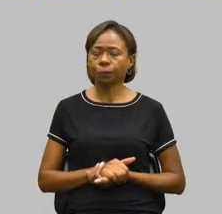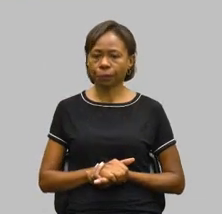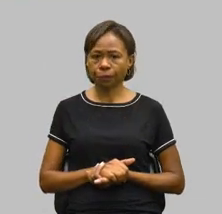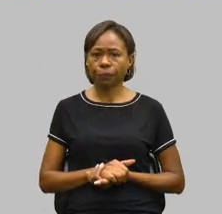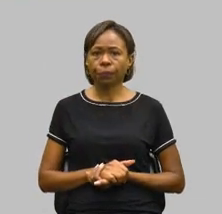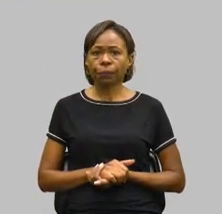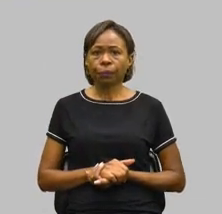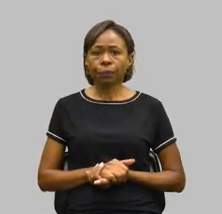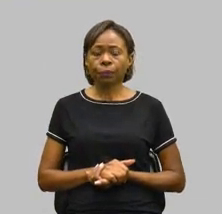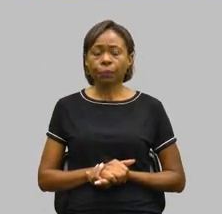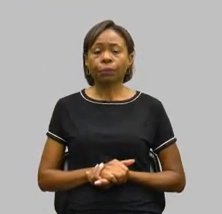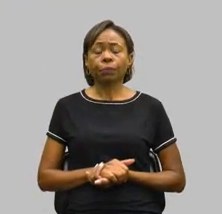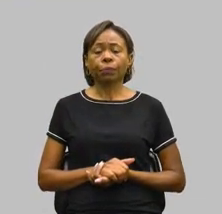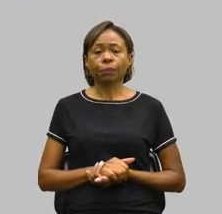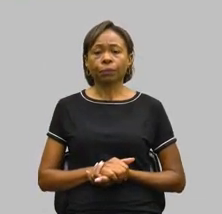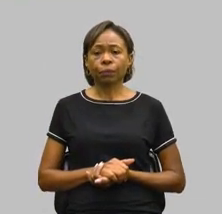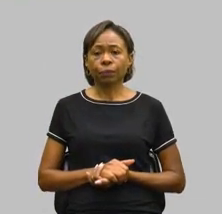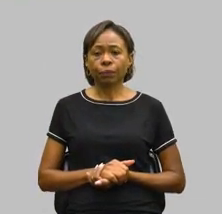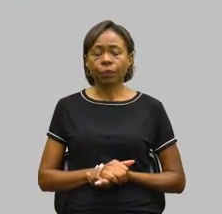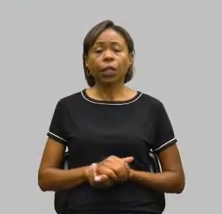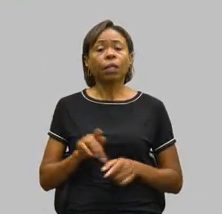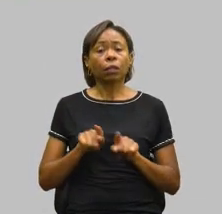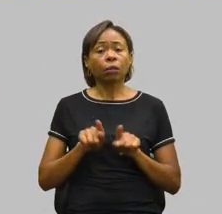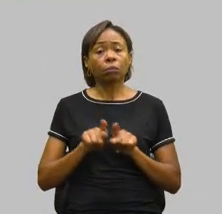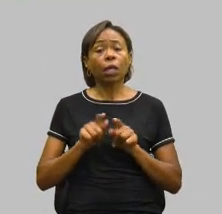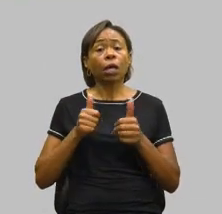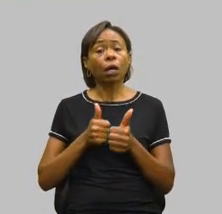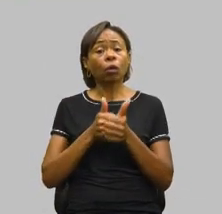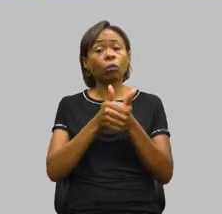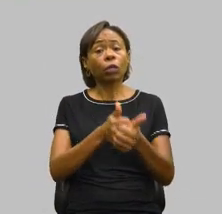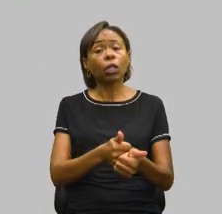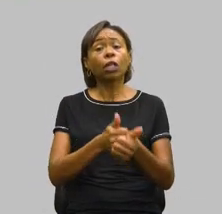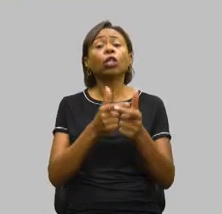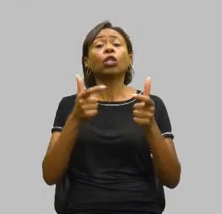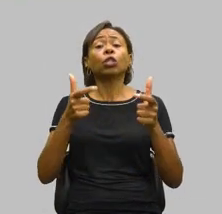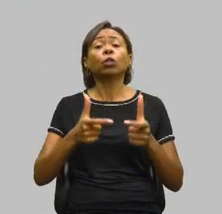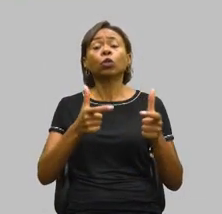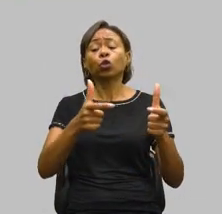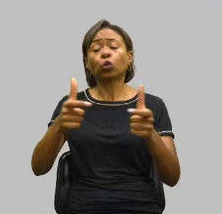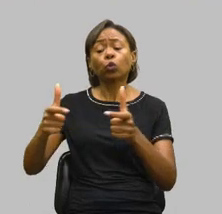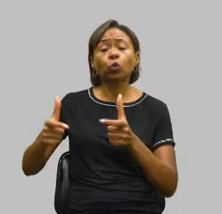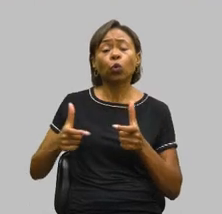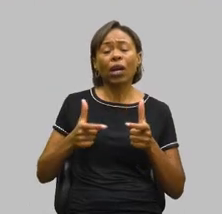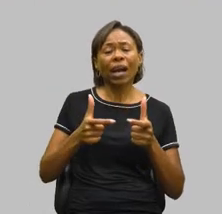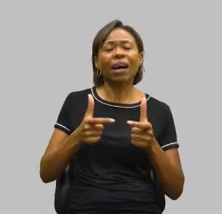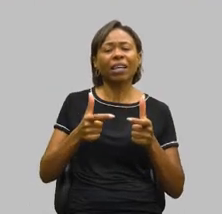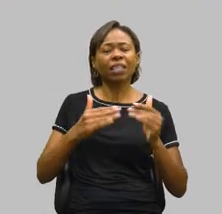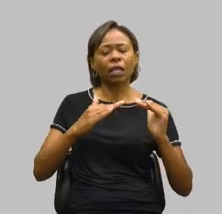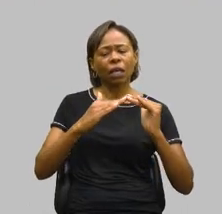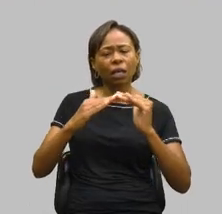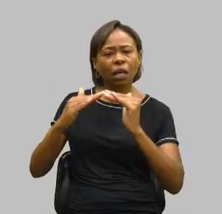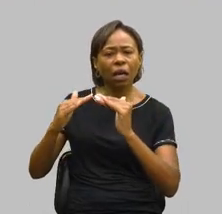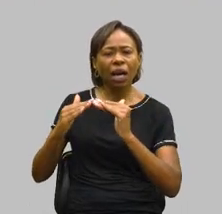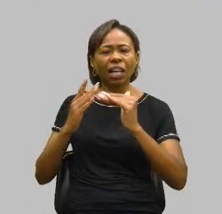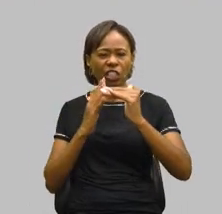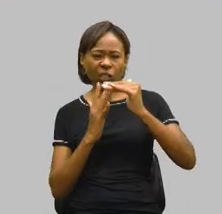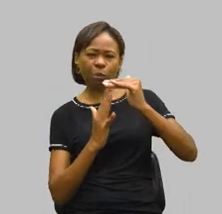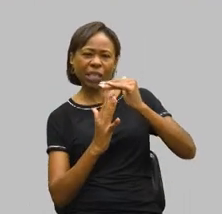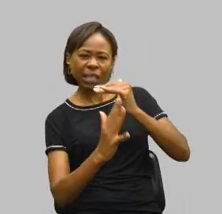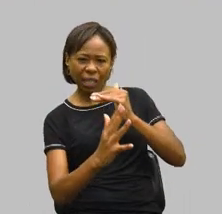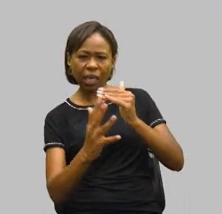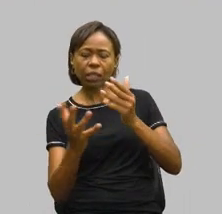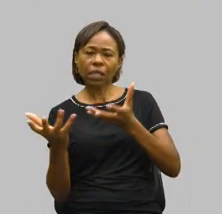também e também nós estamos fazendo o acompanhamento dos abrigos que nós sabemos que acolhe a população migrante também e